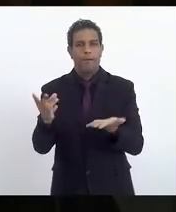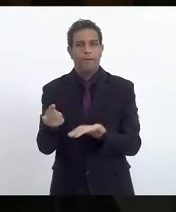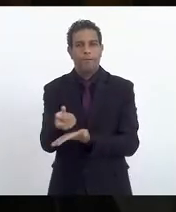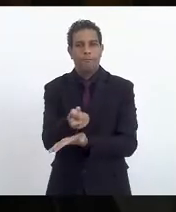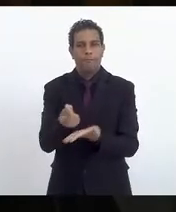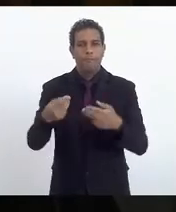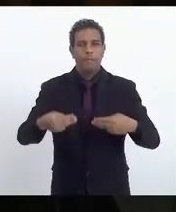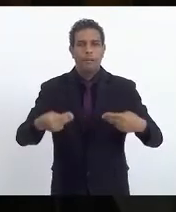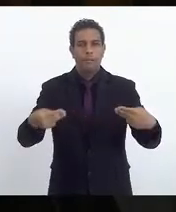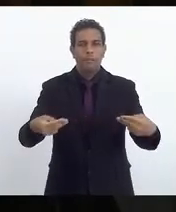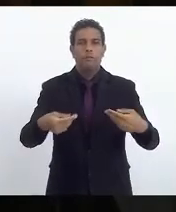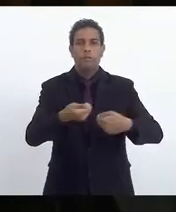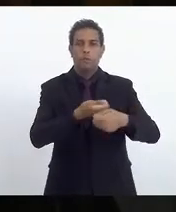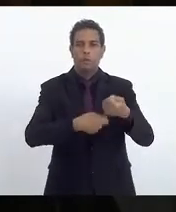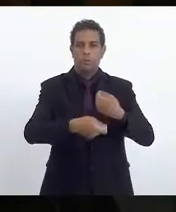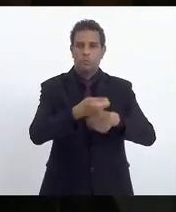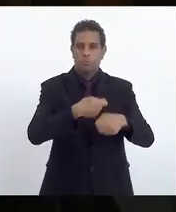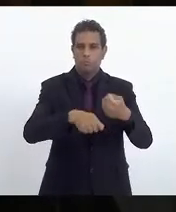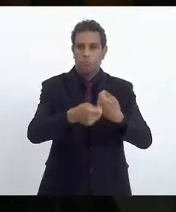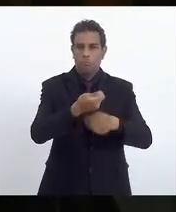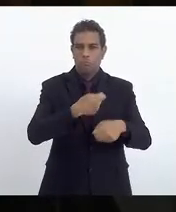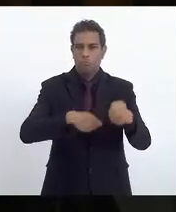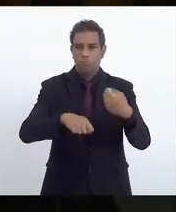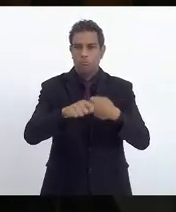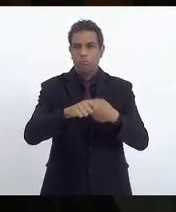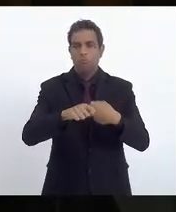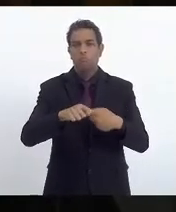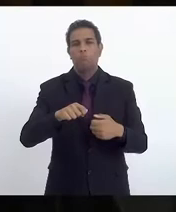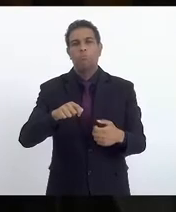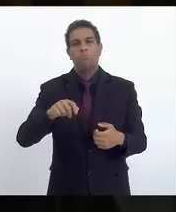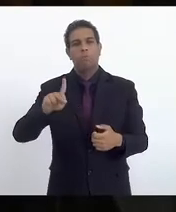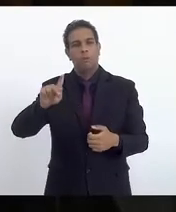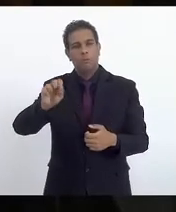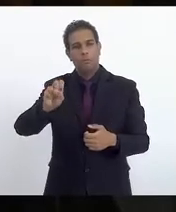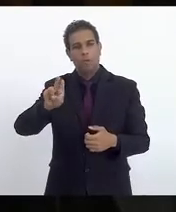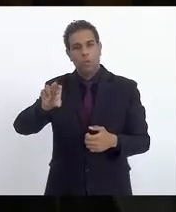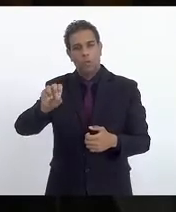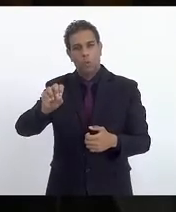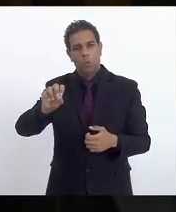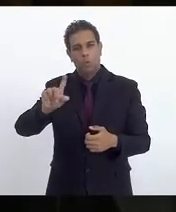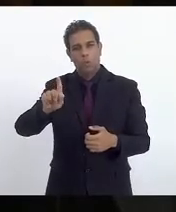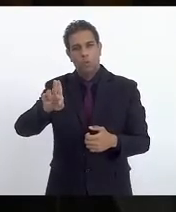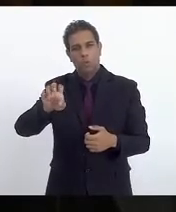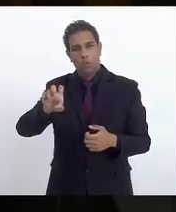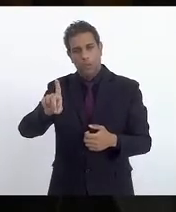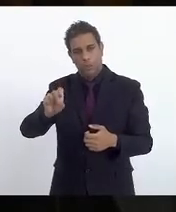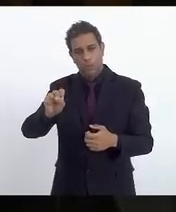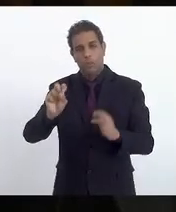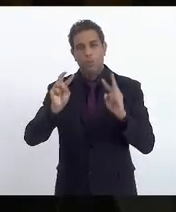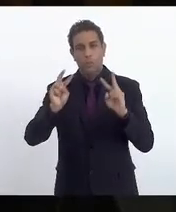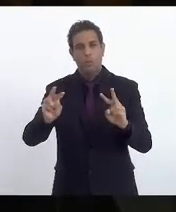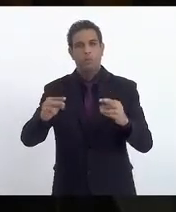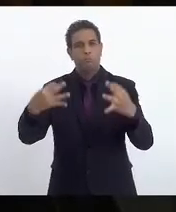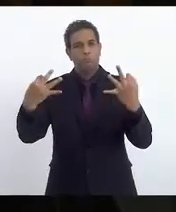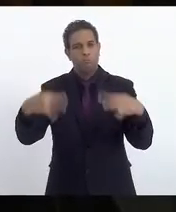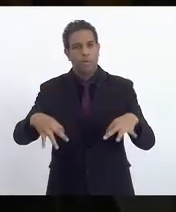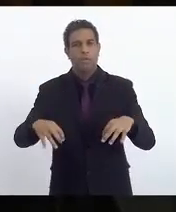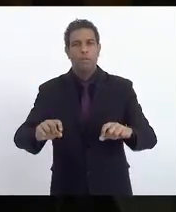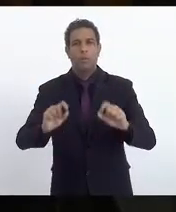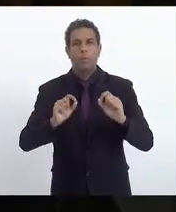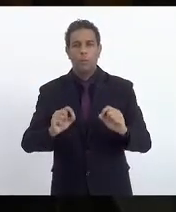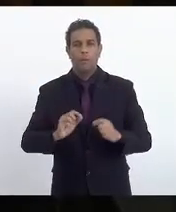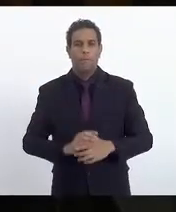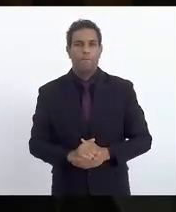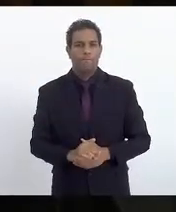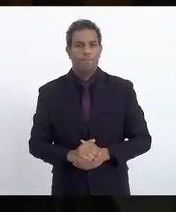Ministro da Economia senhor Paulo Guedes e o justificasse